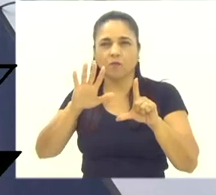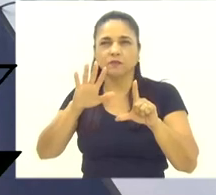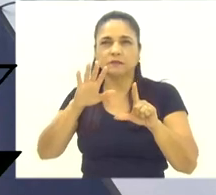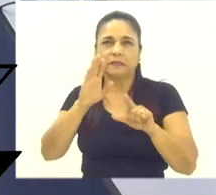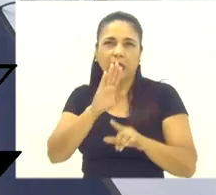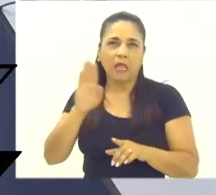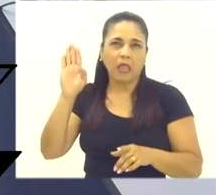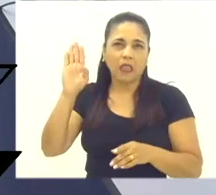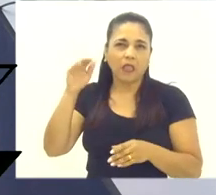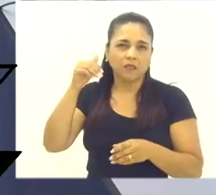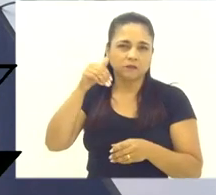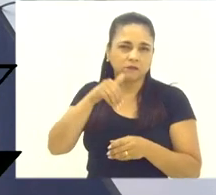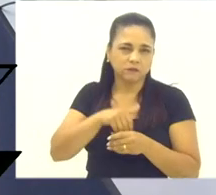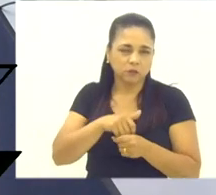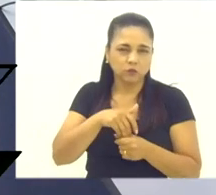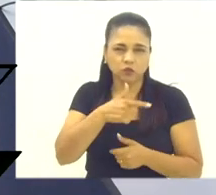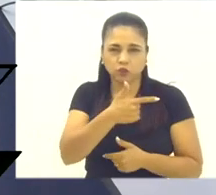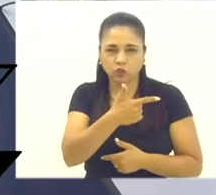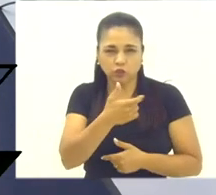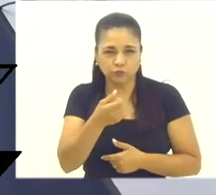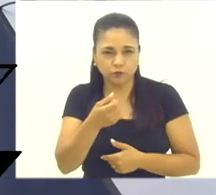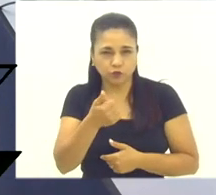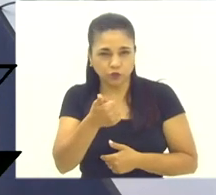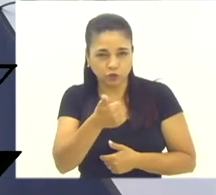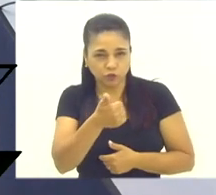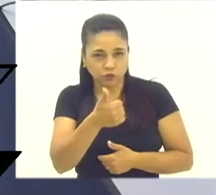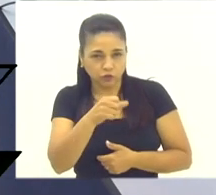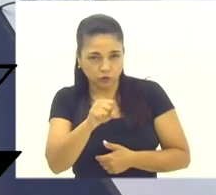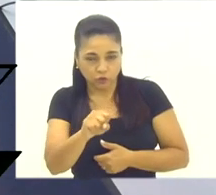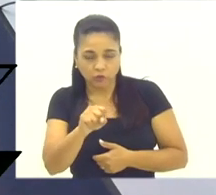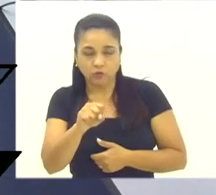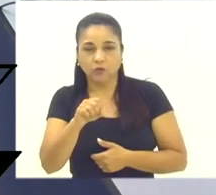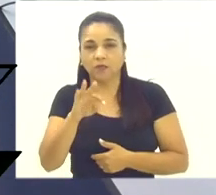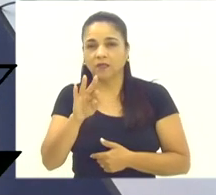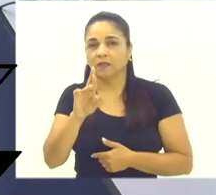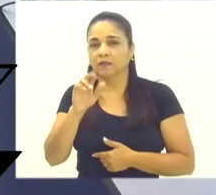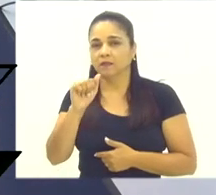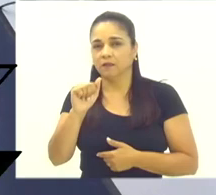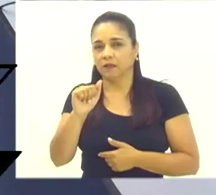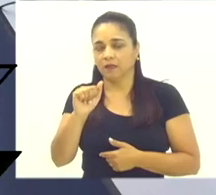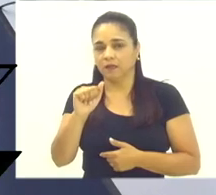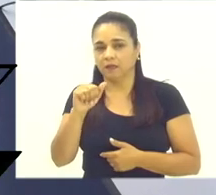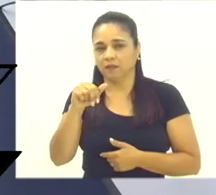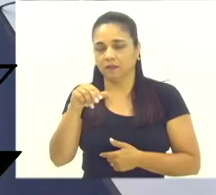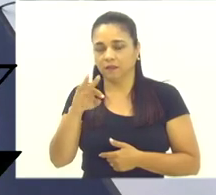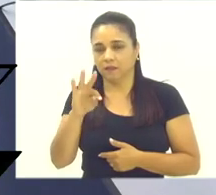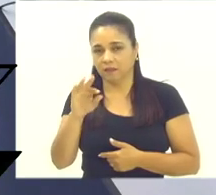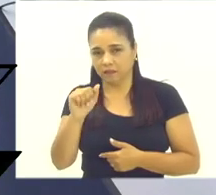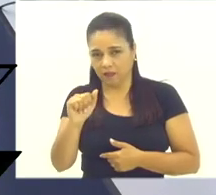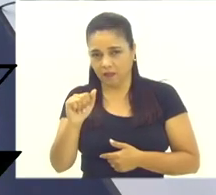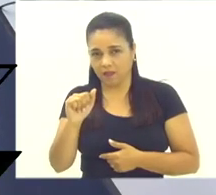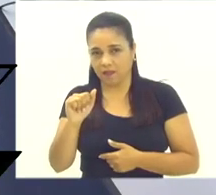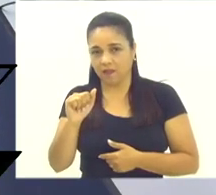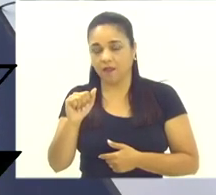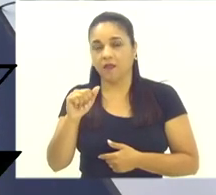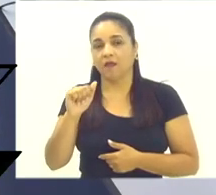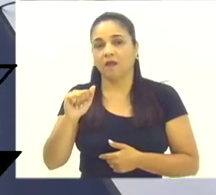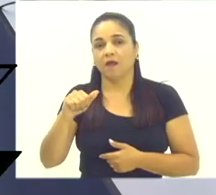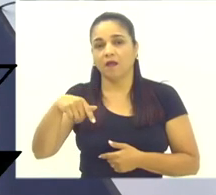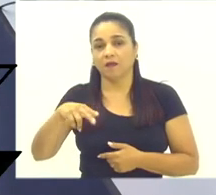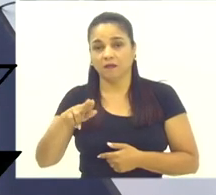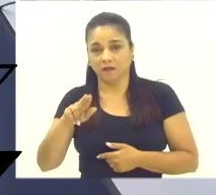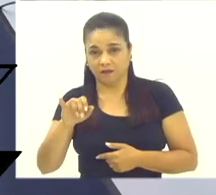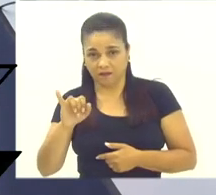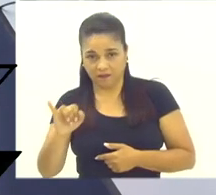que foi 2018 é que chamava treta aqui que era uma plataforma também de denúncia de violência